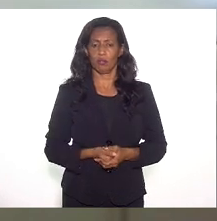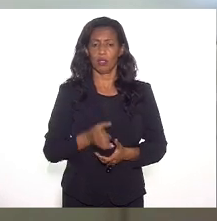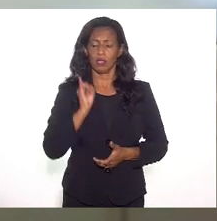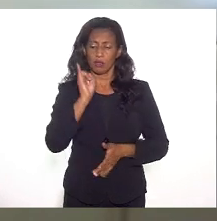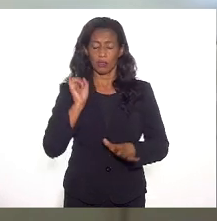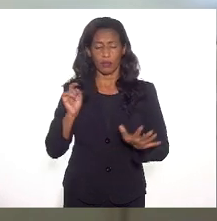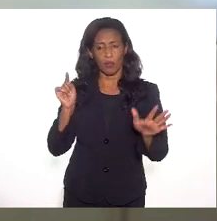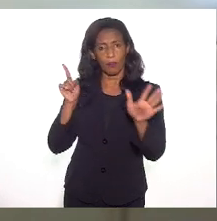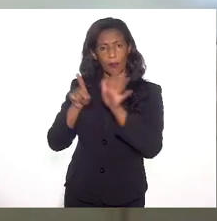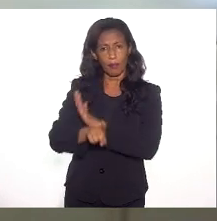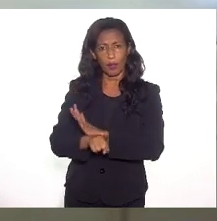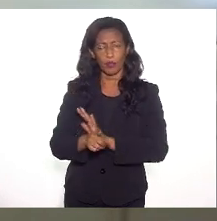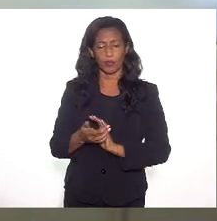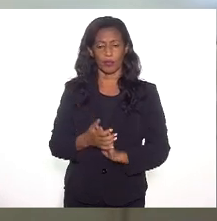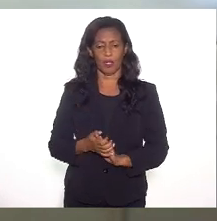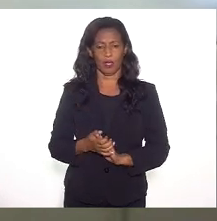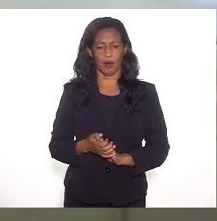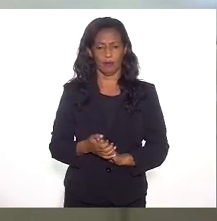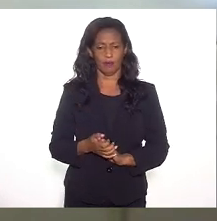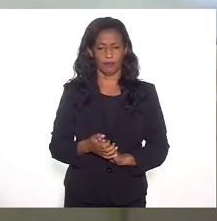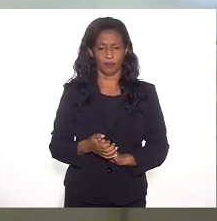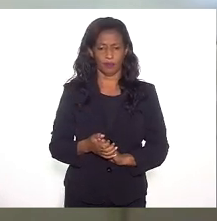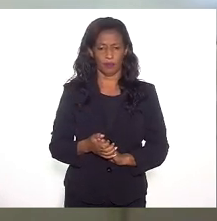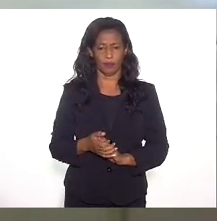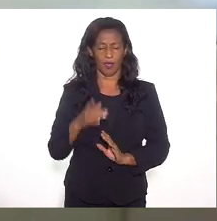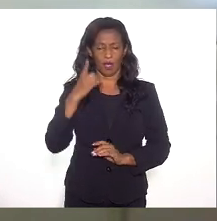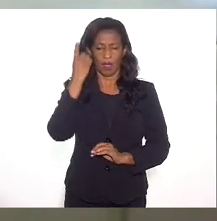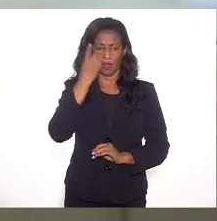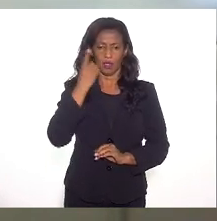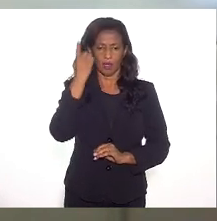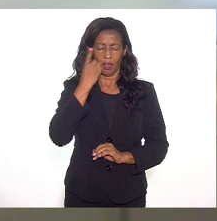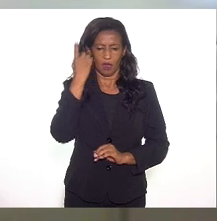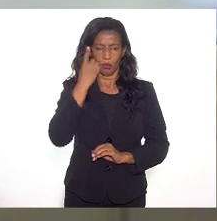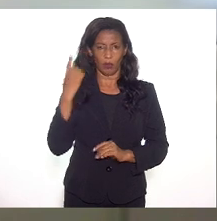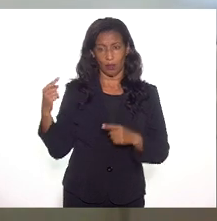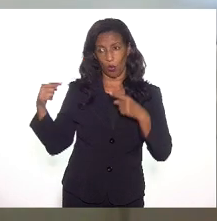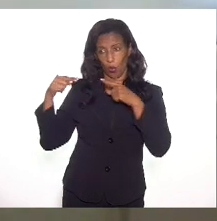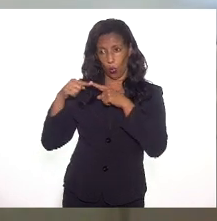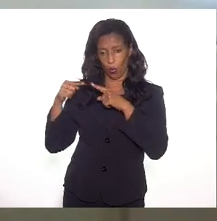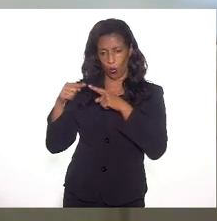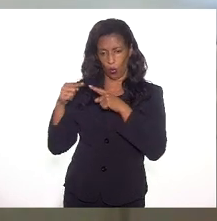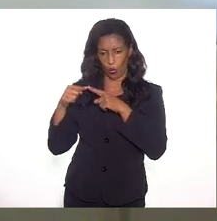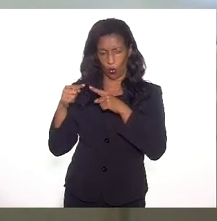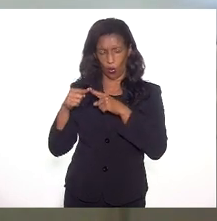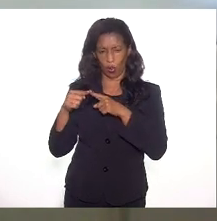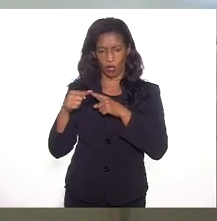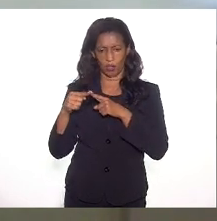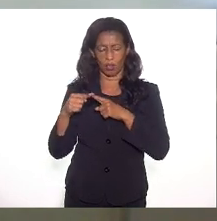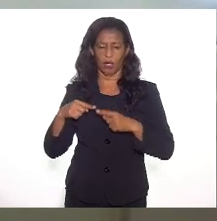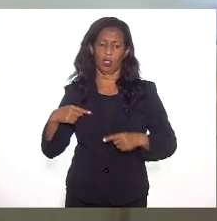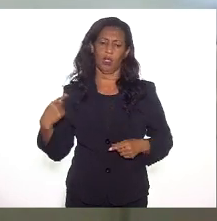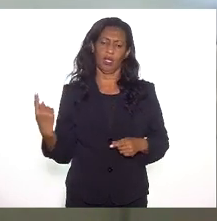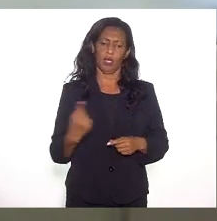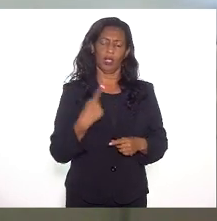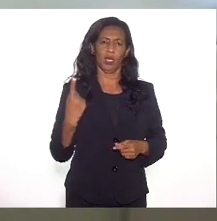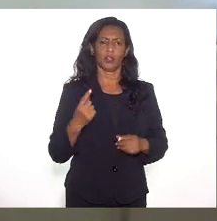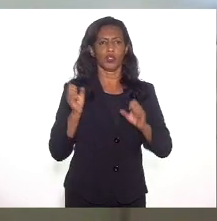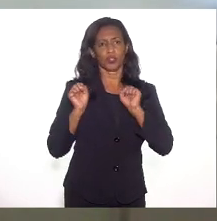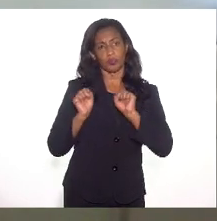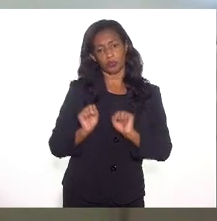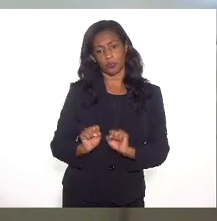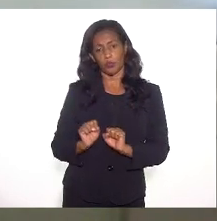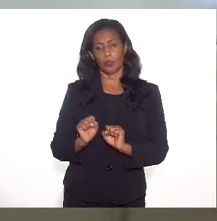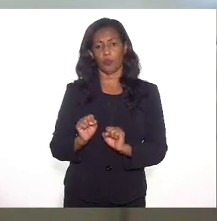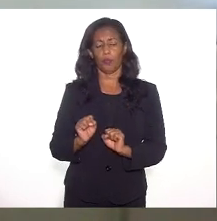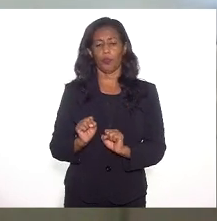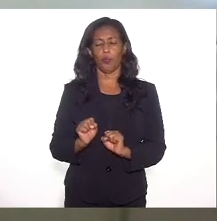perguntasse, ficando só o caput, a deputada Dani concorda, a gente poderia ficar só com o caput e incluir